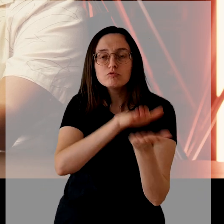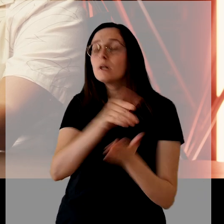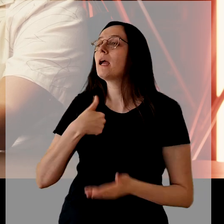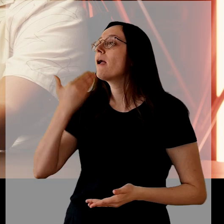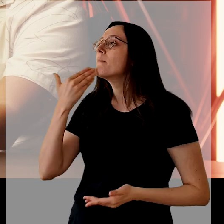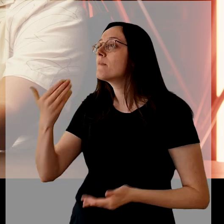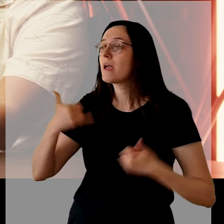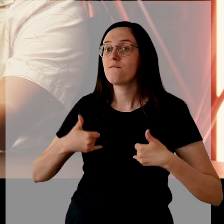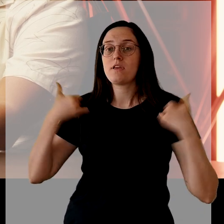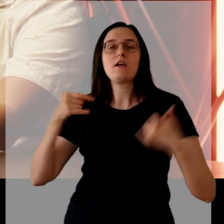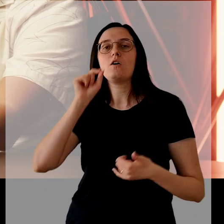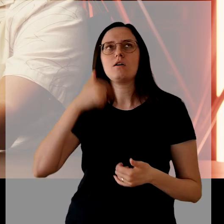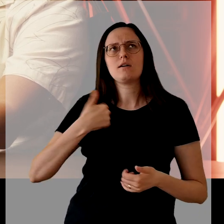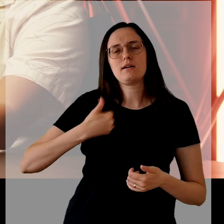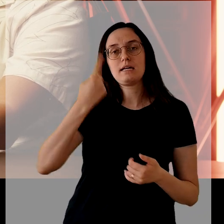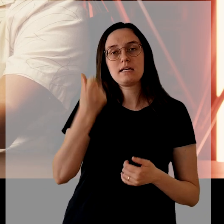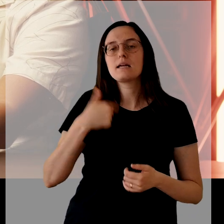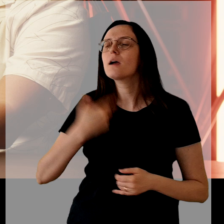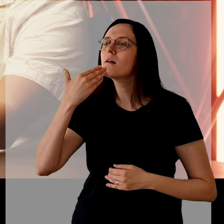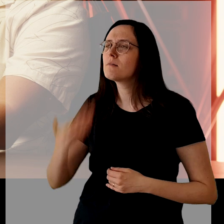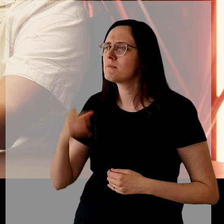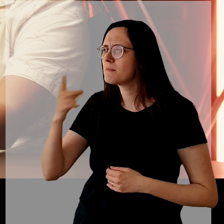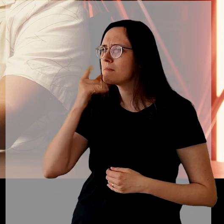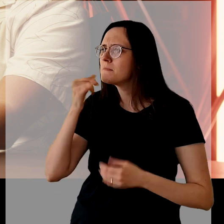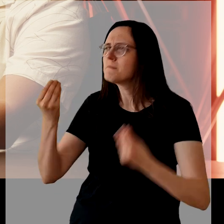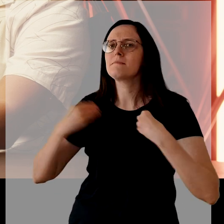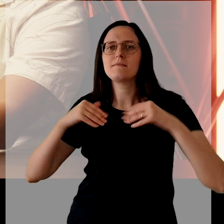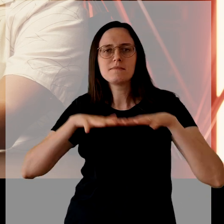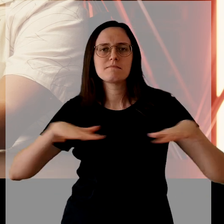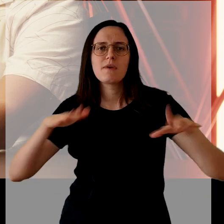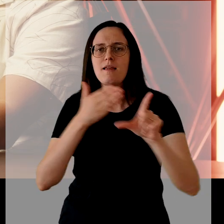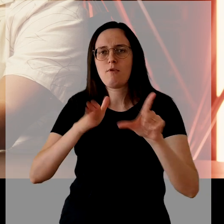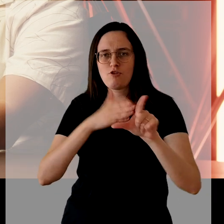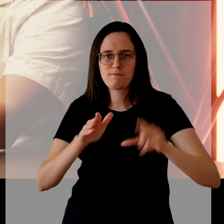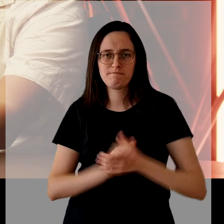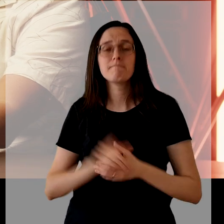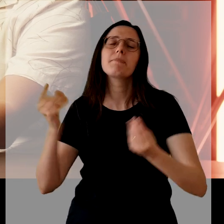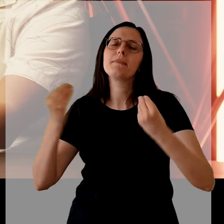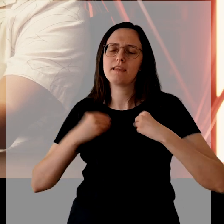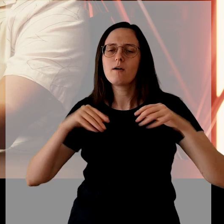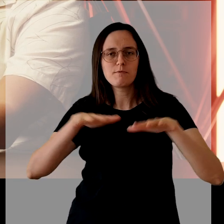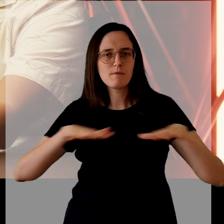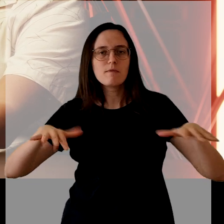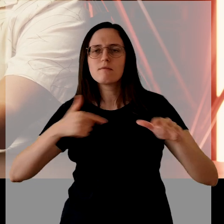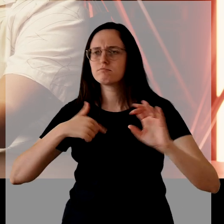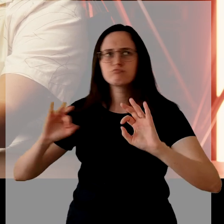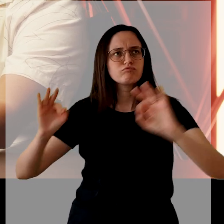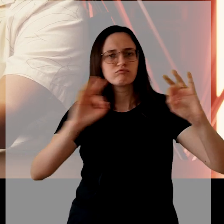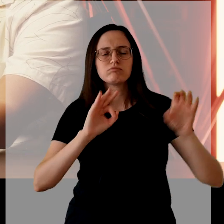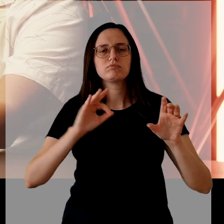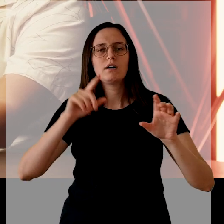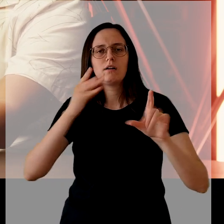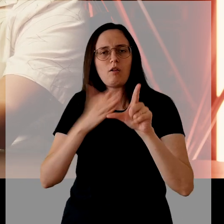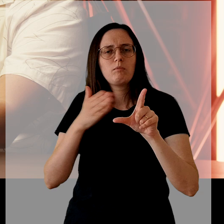de aniversário, quando eu tinha 16 anos, eu pedi para ele um laboratório. E aí ele me deu um laboratório e eu montei um